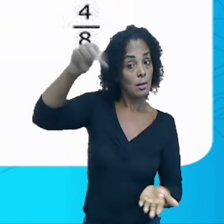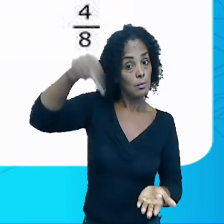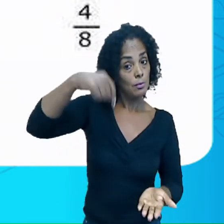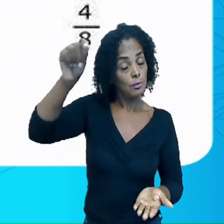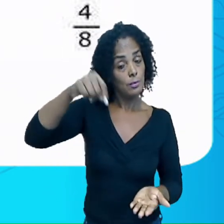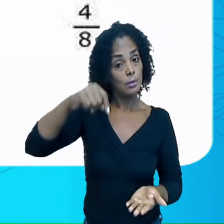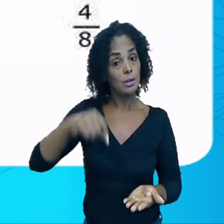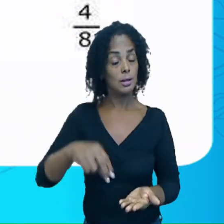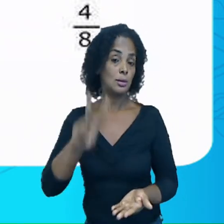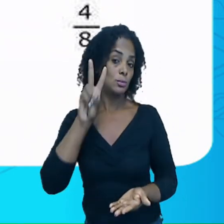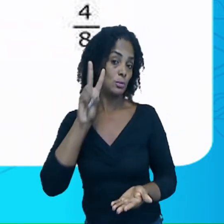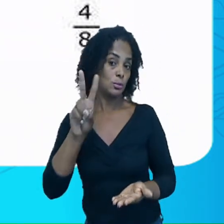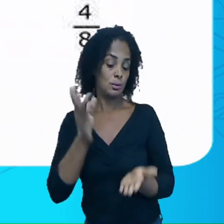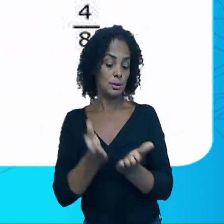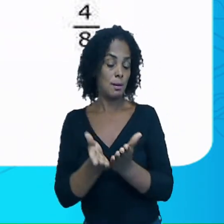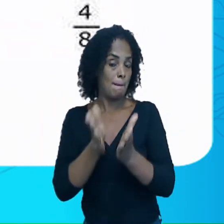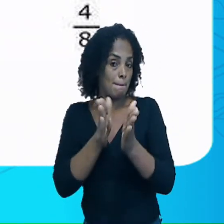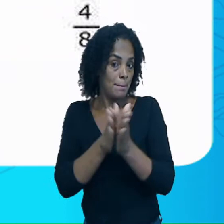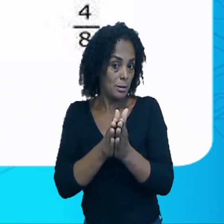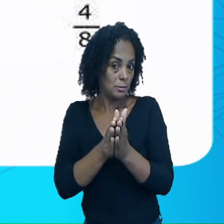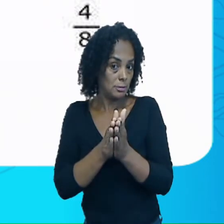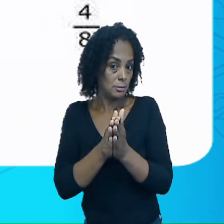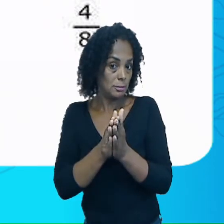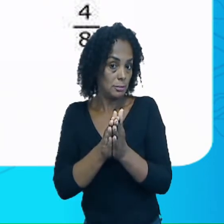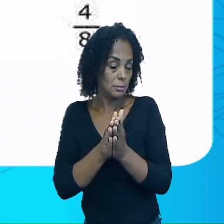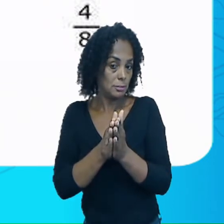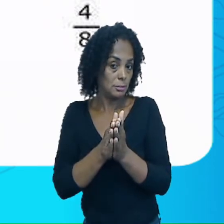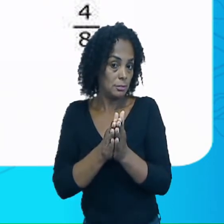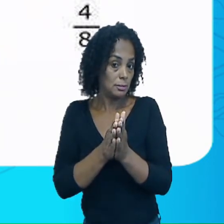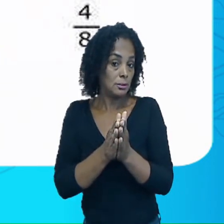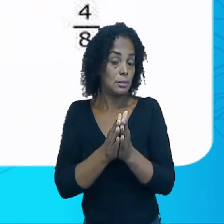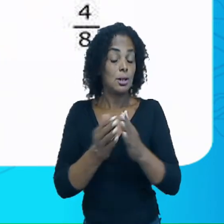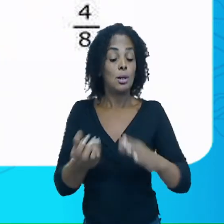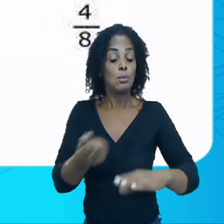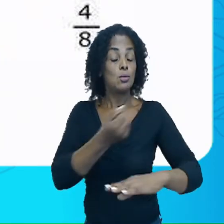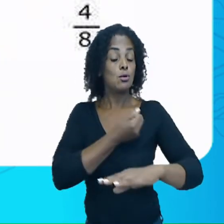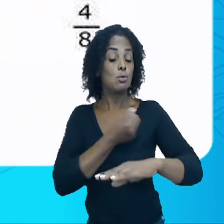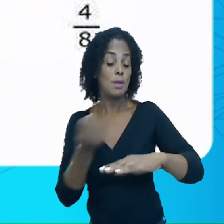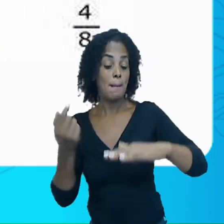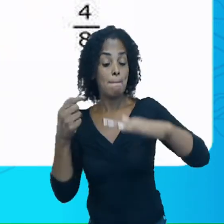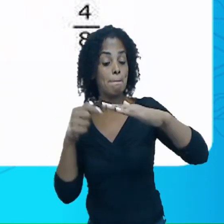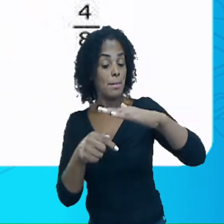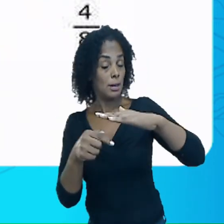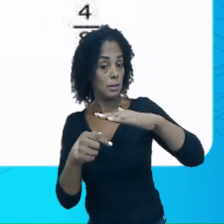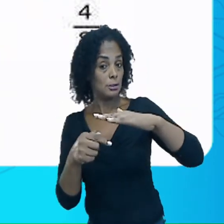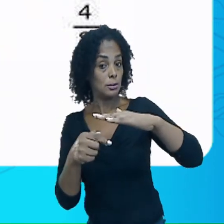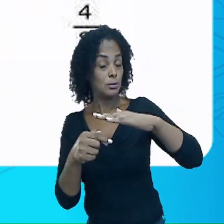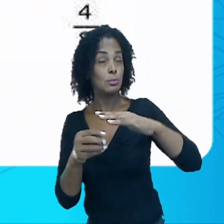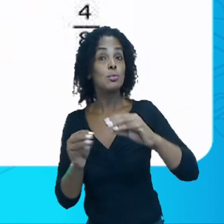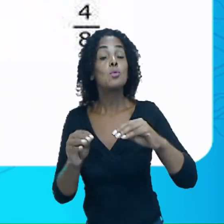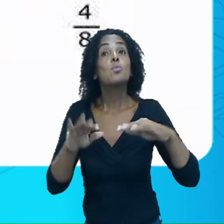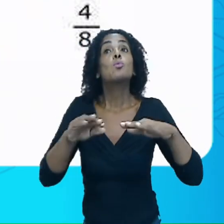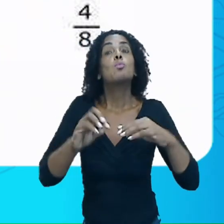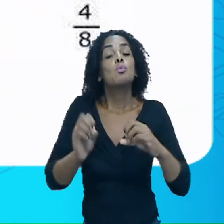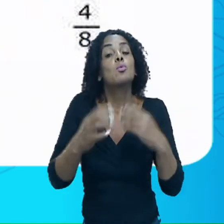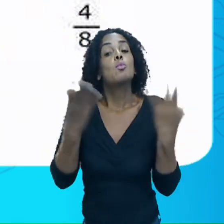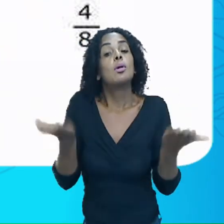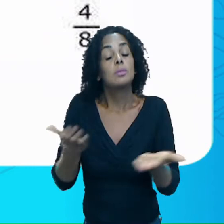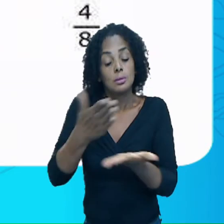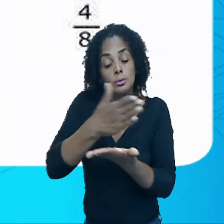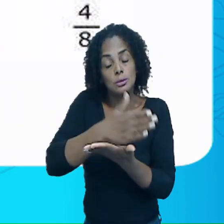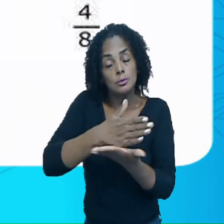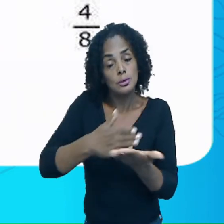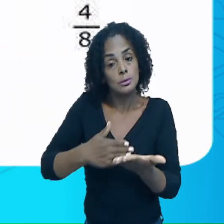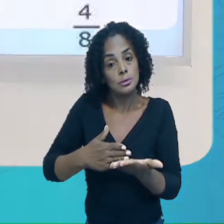de baixo eu vou representar em quantas partes eu dividi a minha folha. Eu dividi a minha